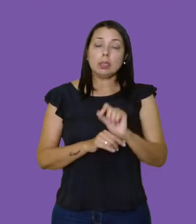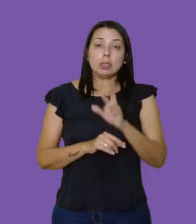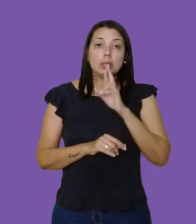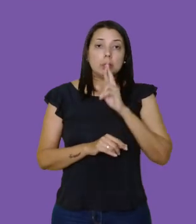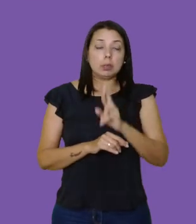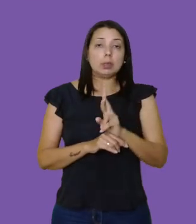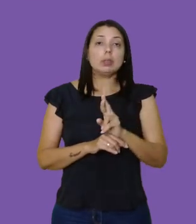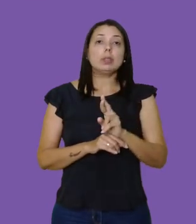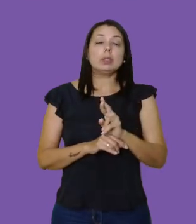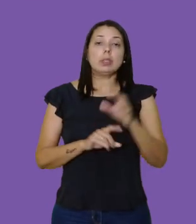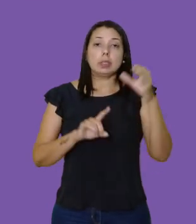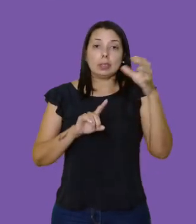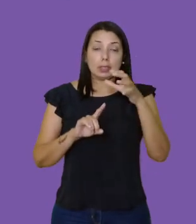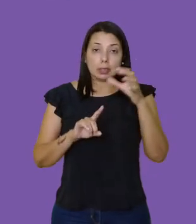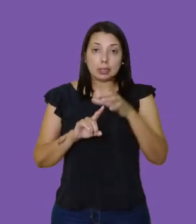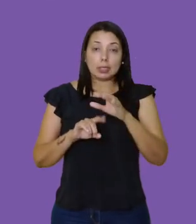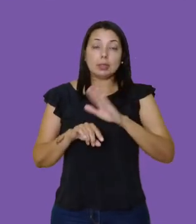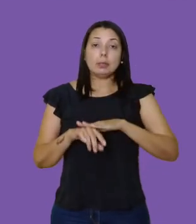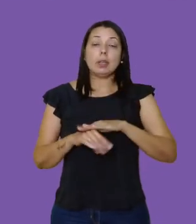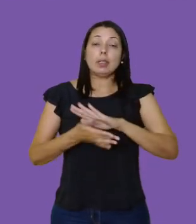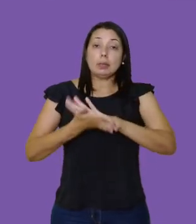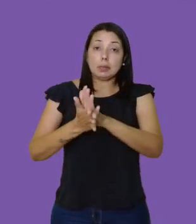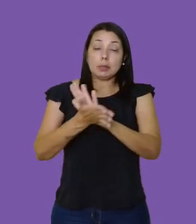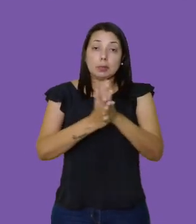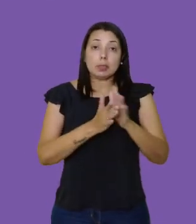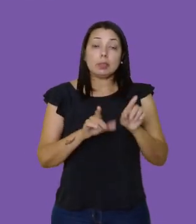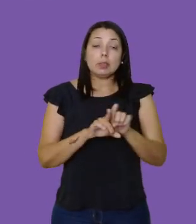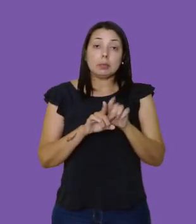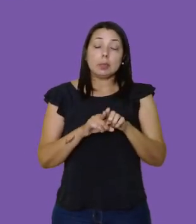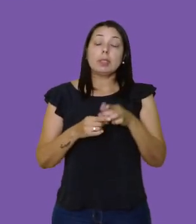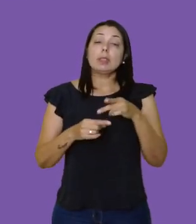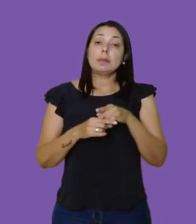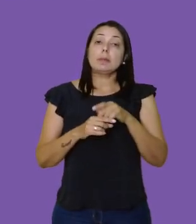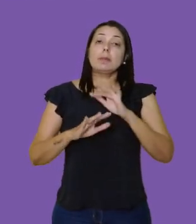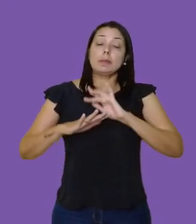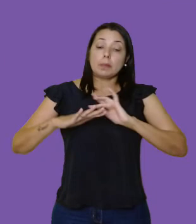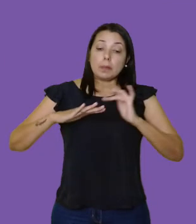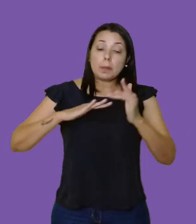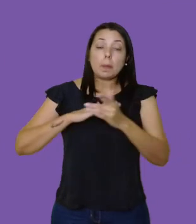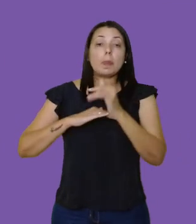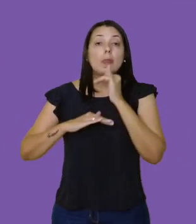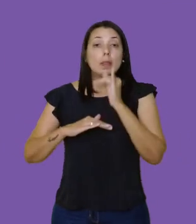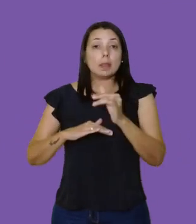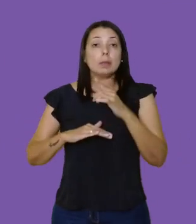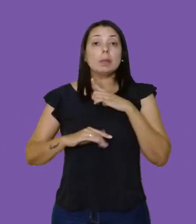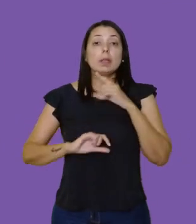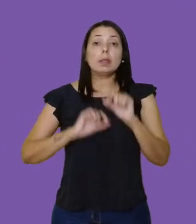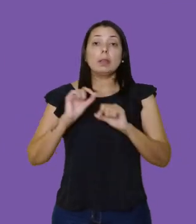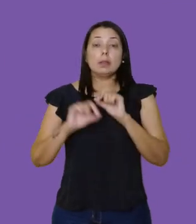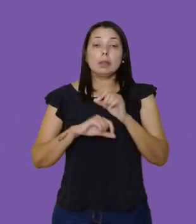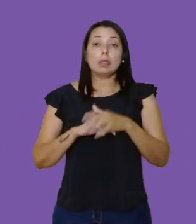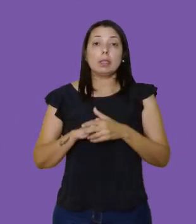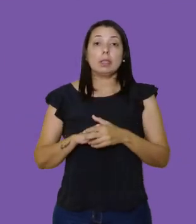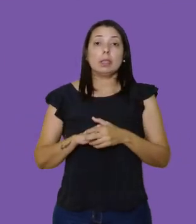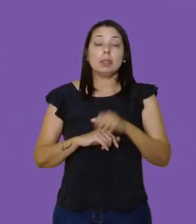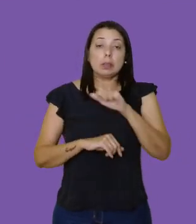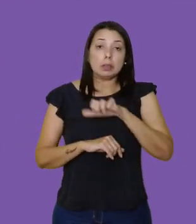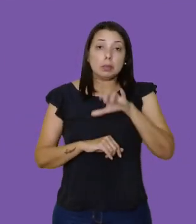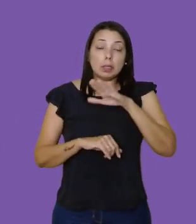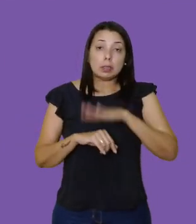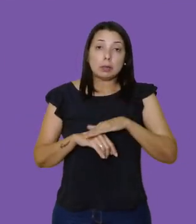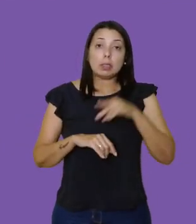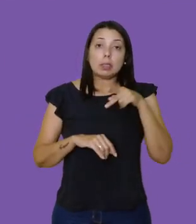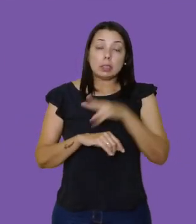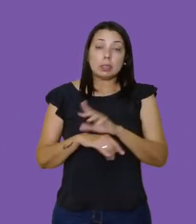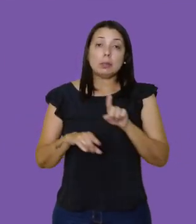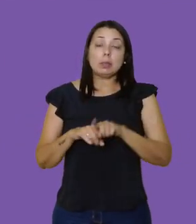em assédio, pode resultar em mais discriminação. Nas redes sociais, por exemplo, em que a gente tem um dos espaços mais